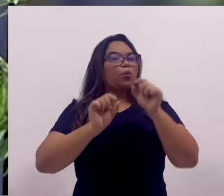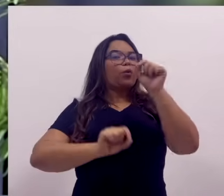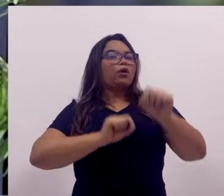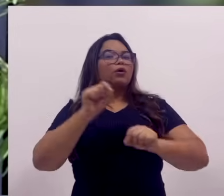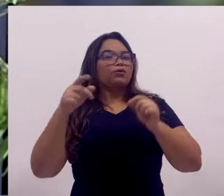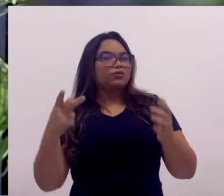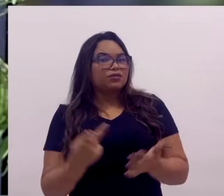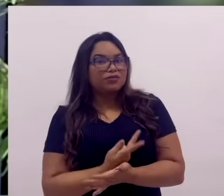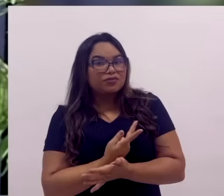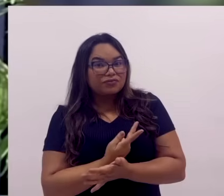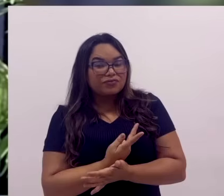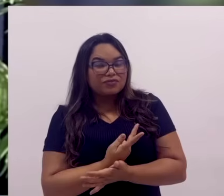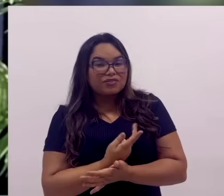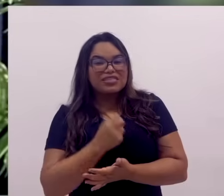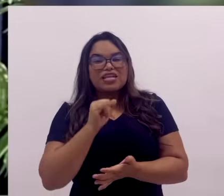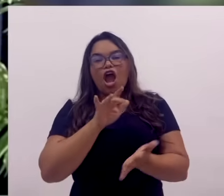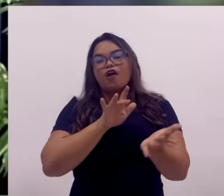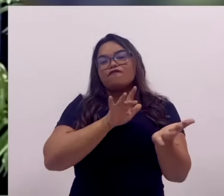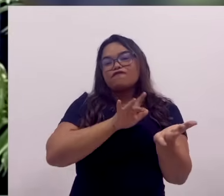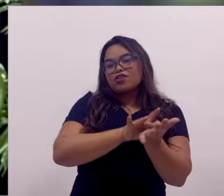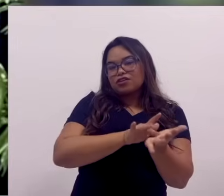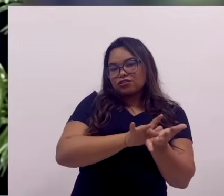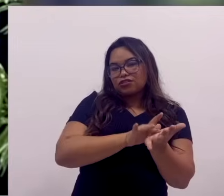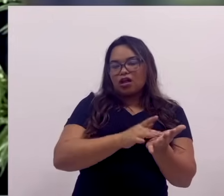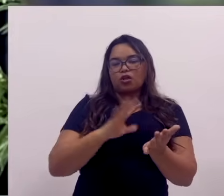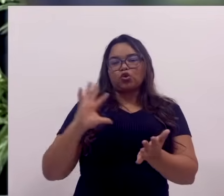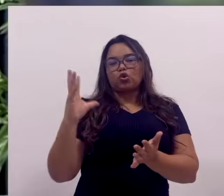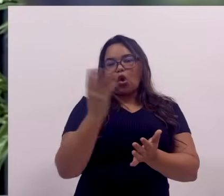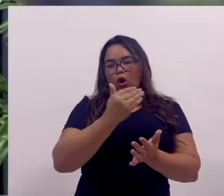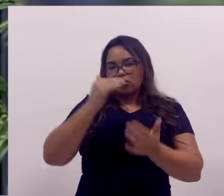E se fingíssemos que servimos ao mesmo Deus?